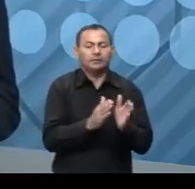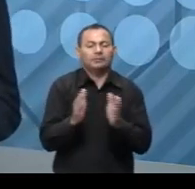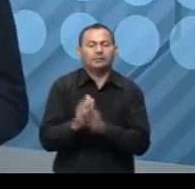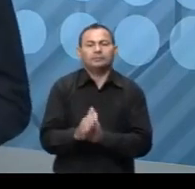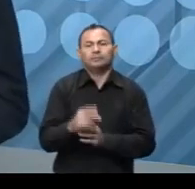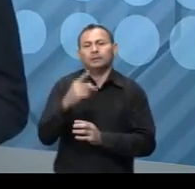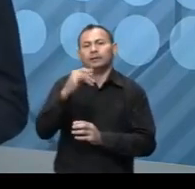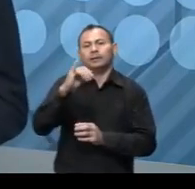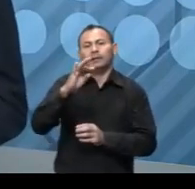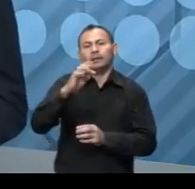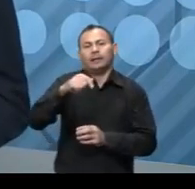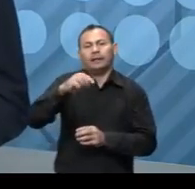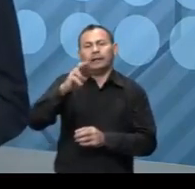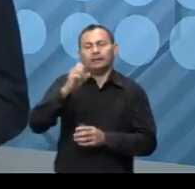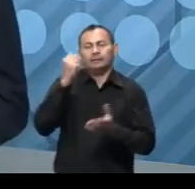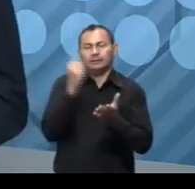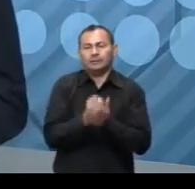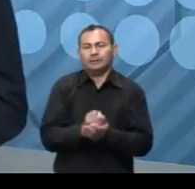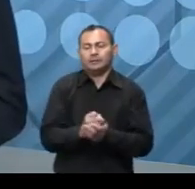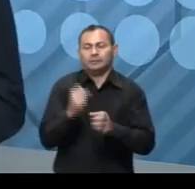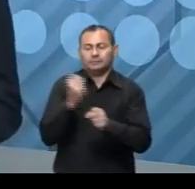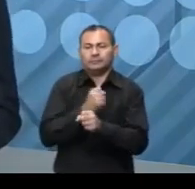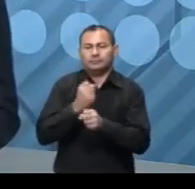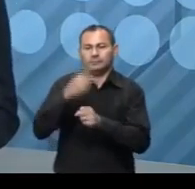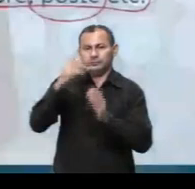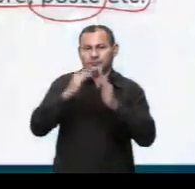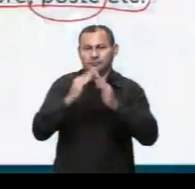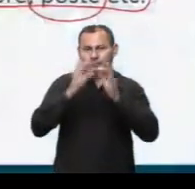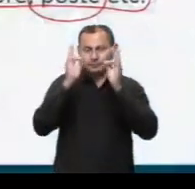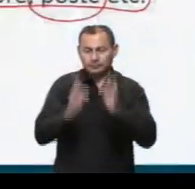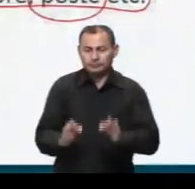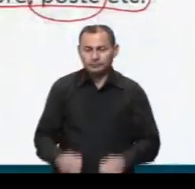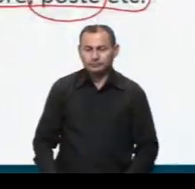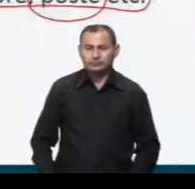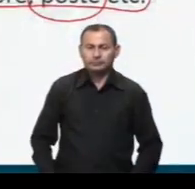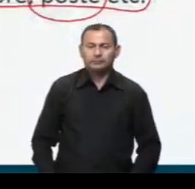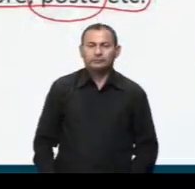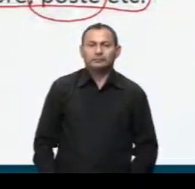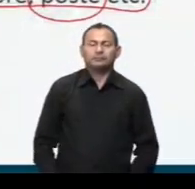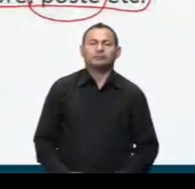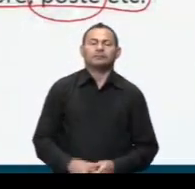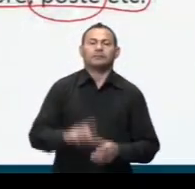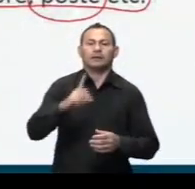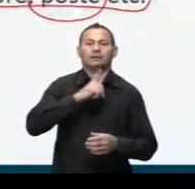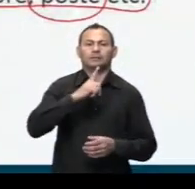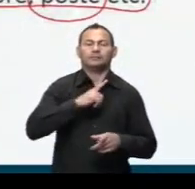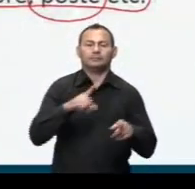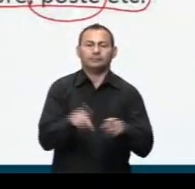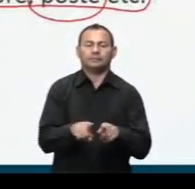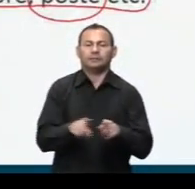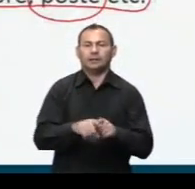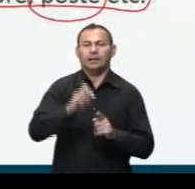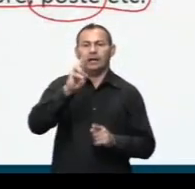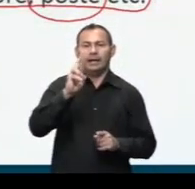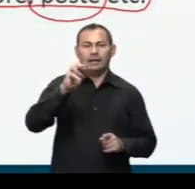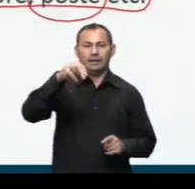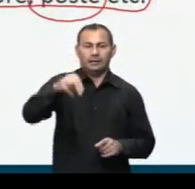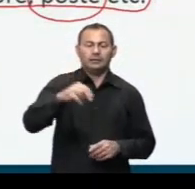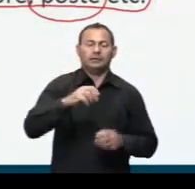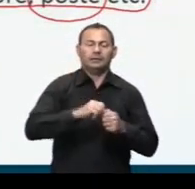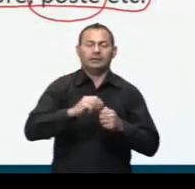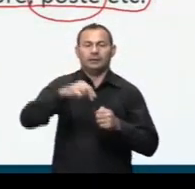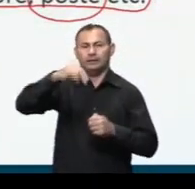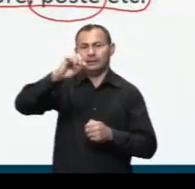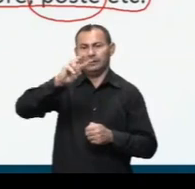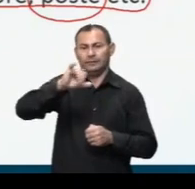daquele piquete para fazer a marcação da sua obra. Então, retornando para o quadro, a gente também tem o RN, que é o referencial